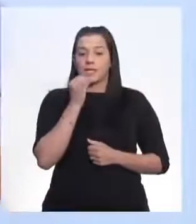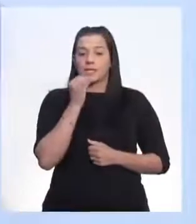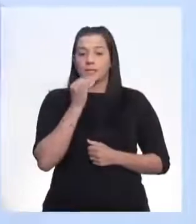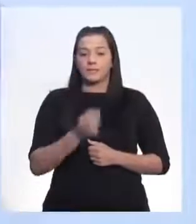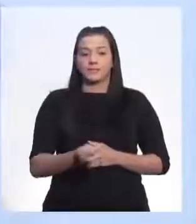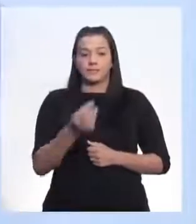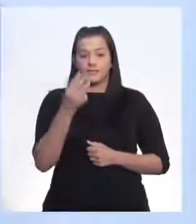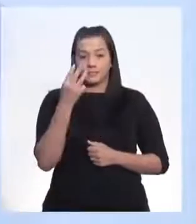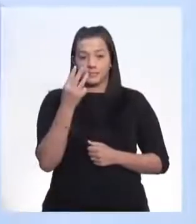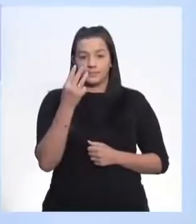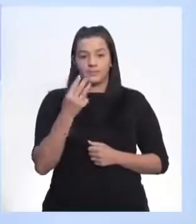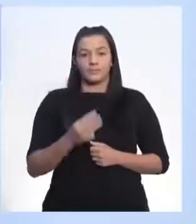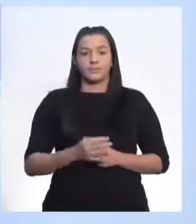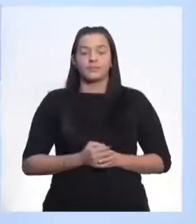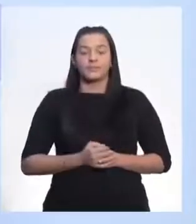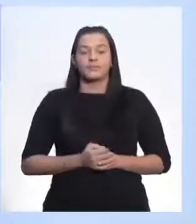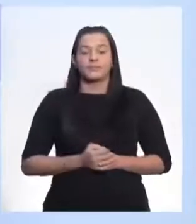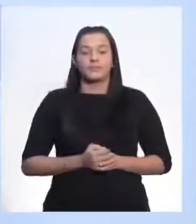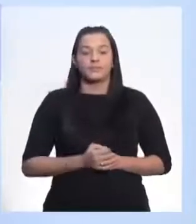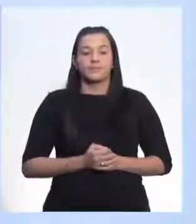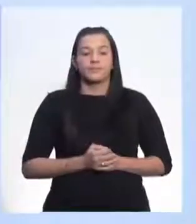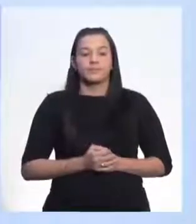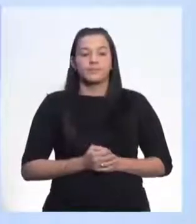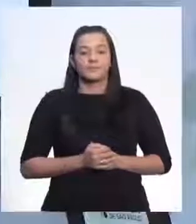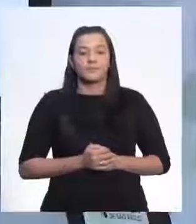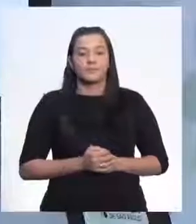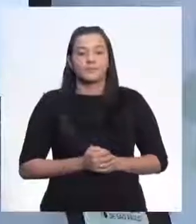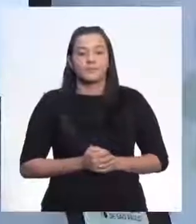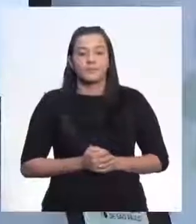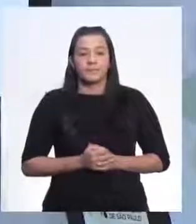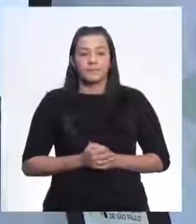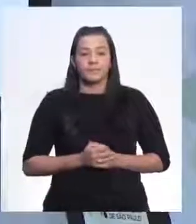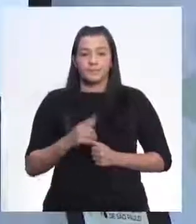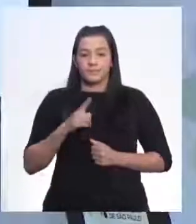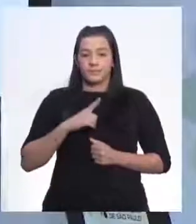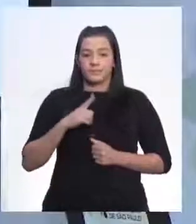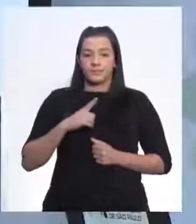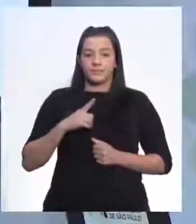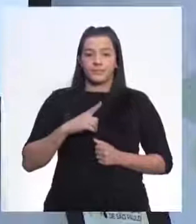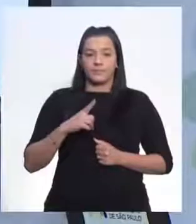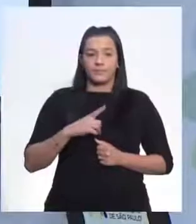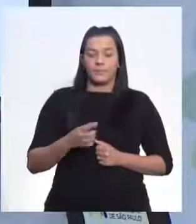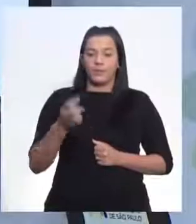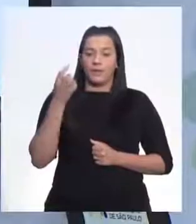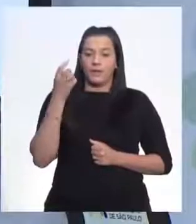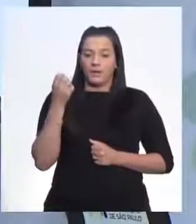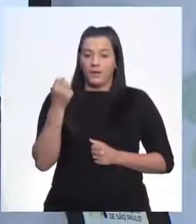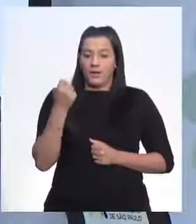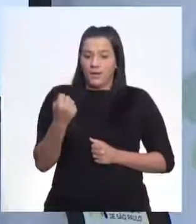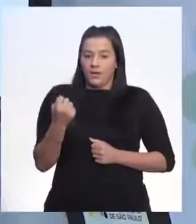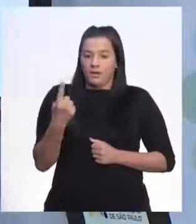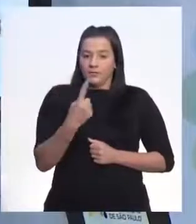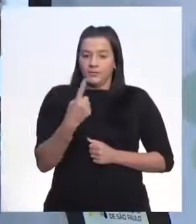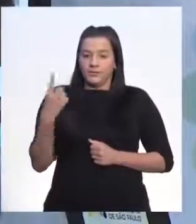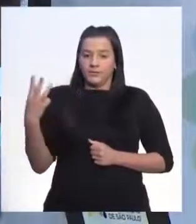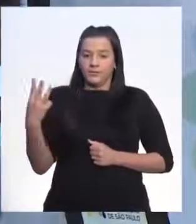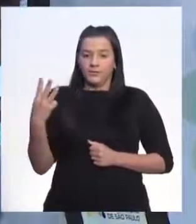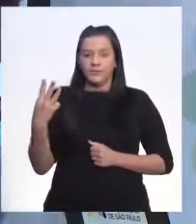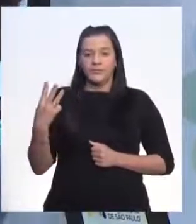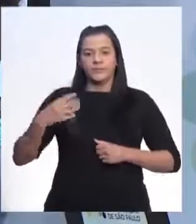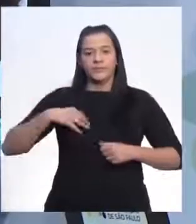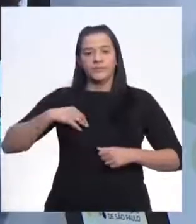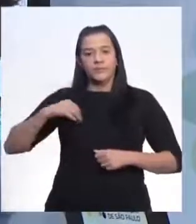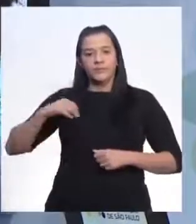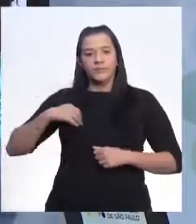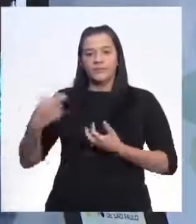3. Agora, no exemplo 3, nós temos 13 camisetas iguais, a não